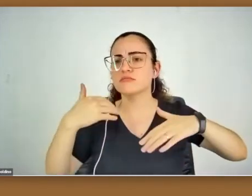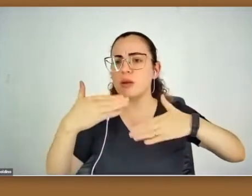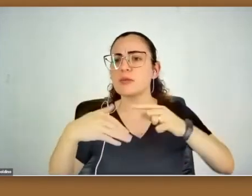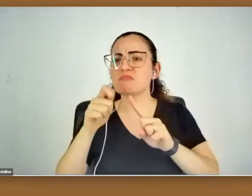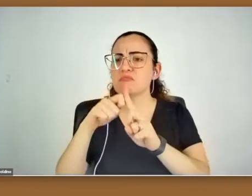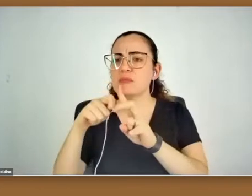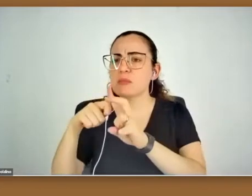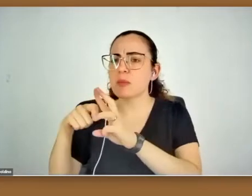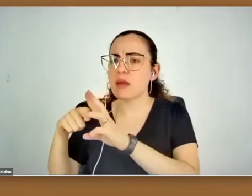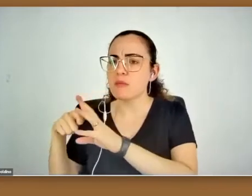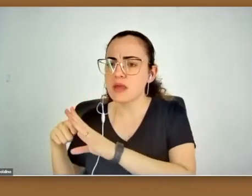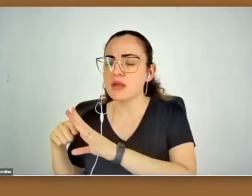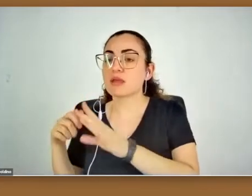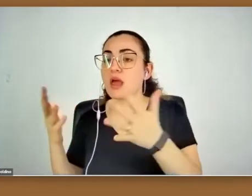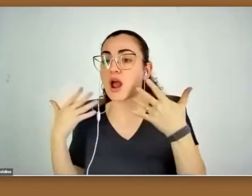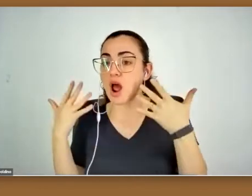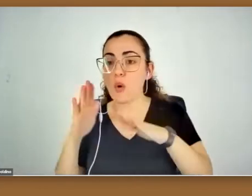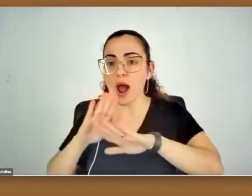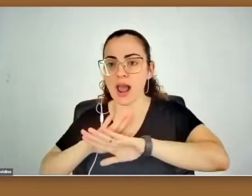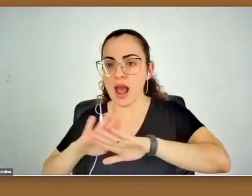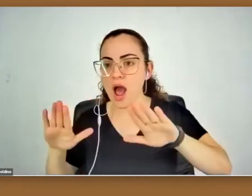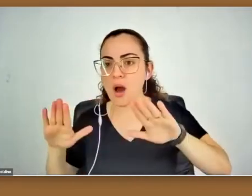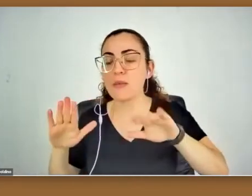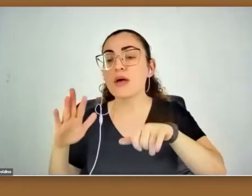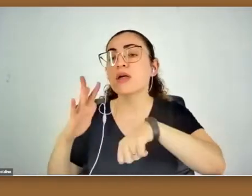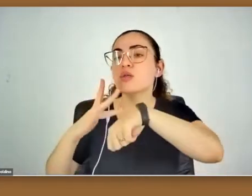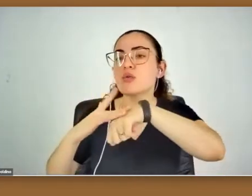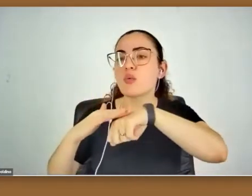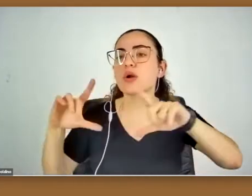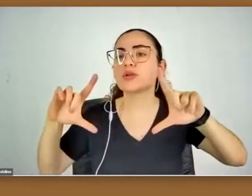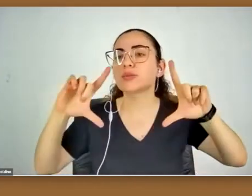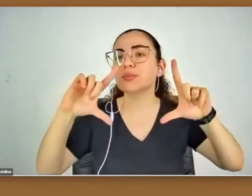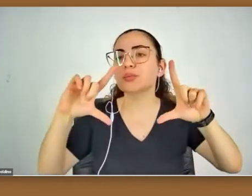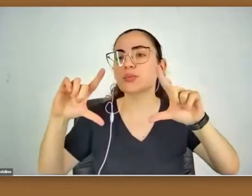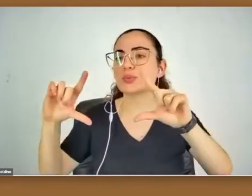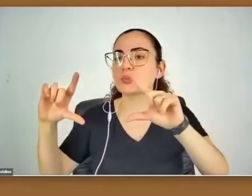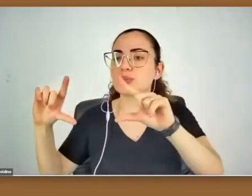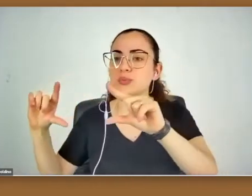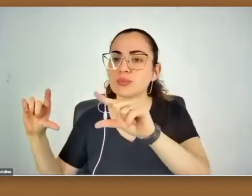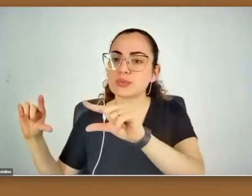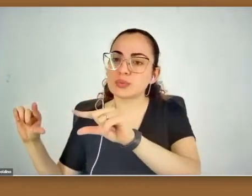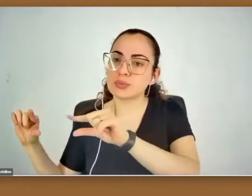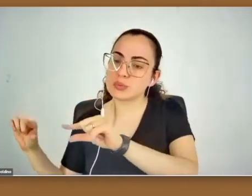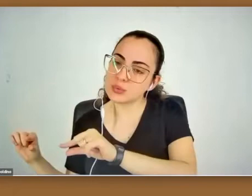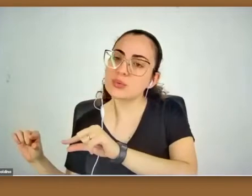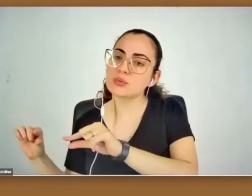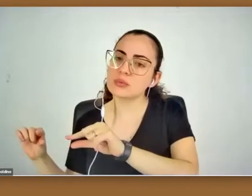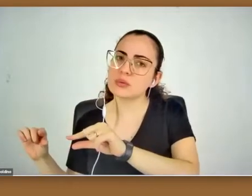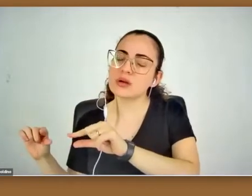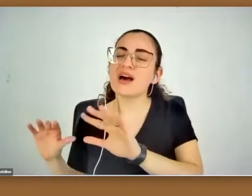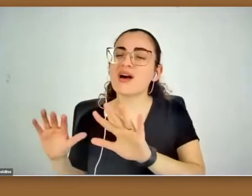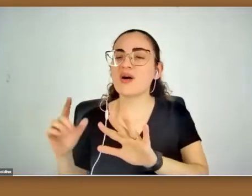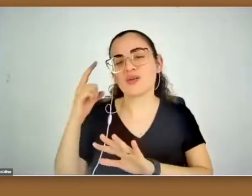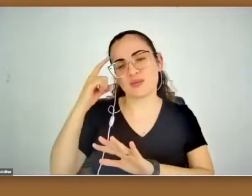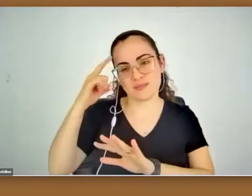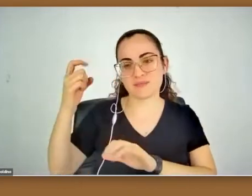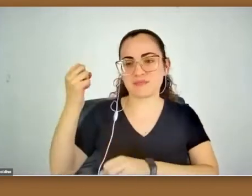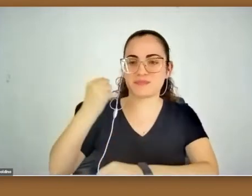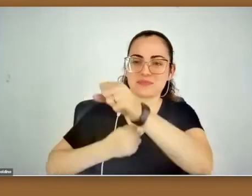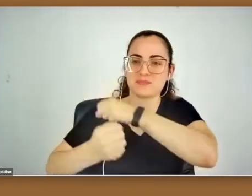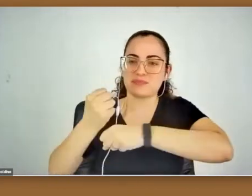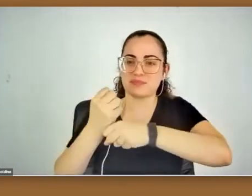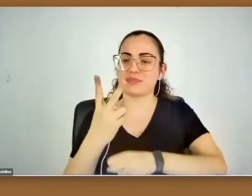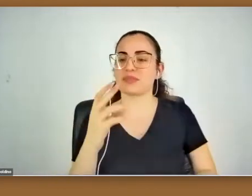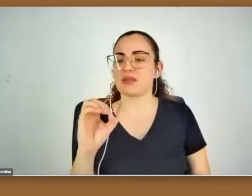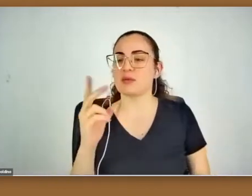aí vocês podem observar, inclusive, que isso vai variando de ano em ano. 2020, por exemplo, foi um ano que a gente teve menos casos. Mas também a gente